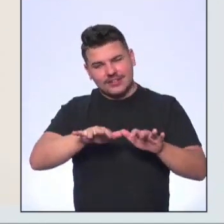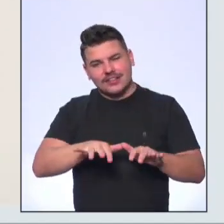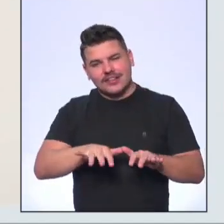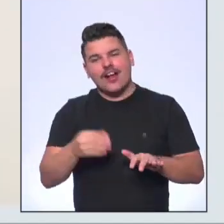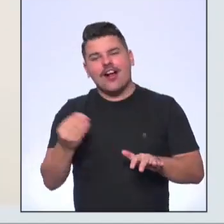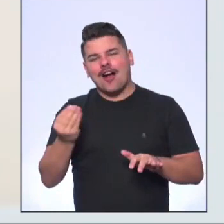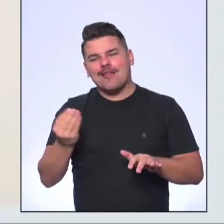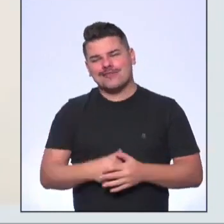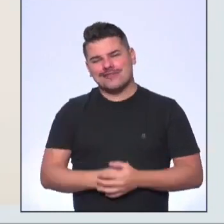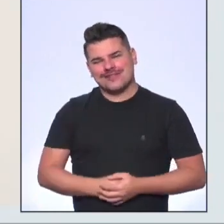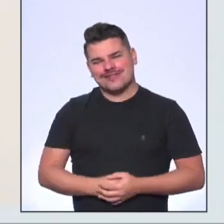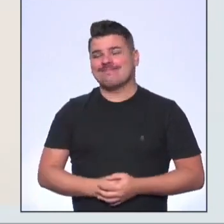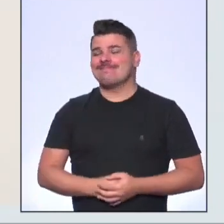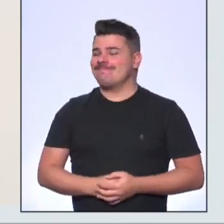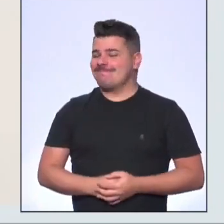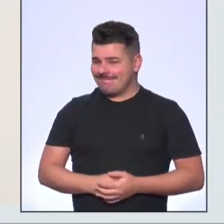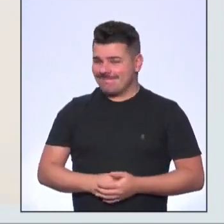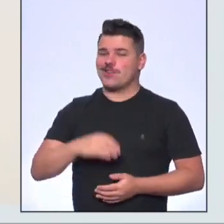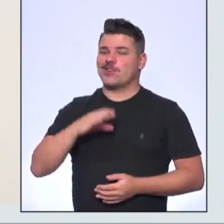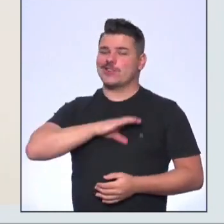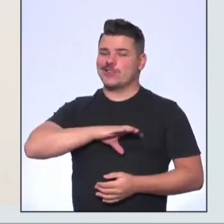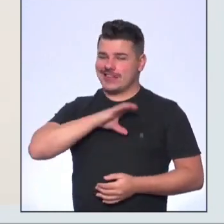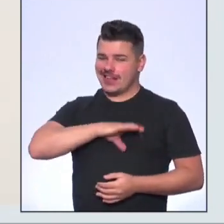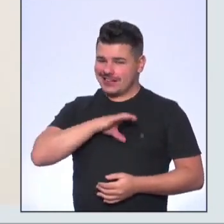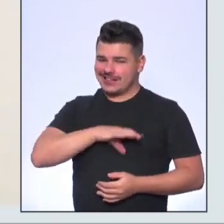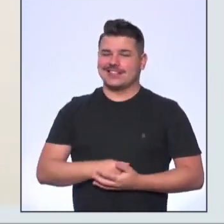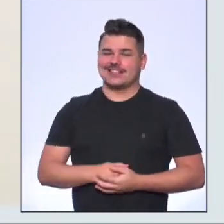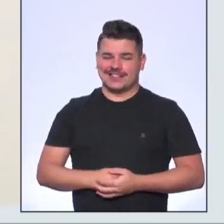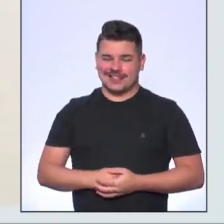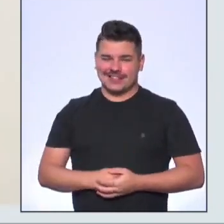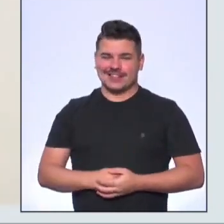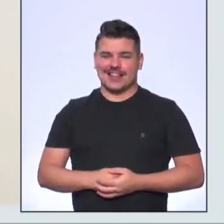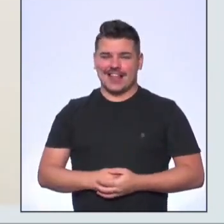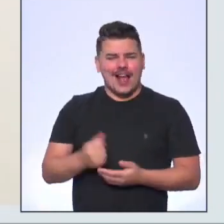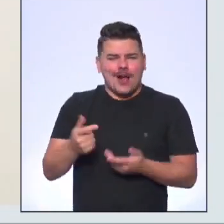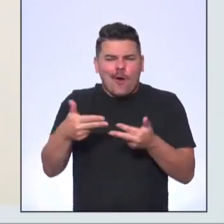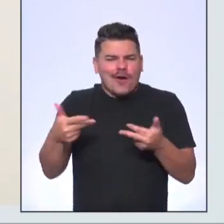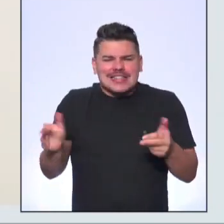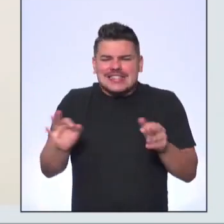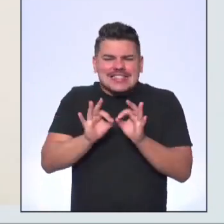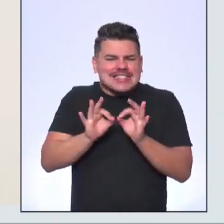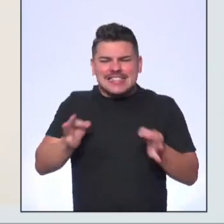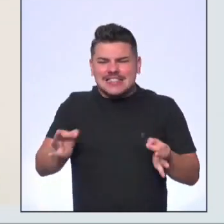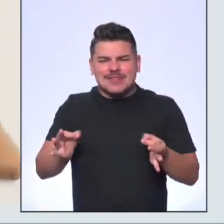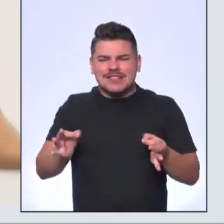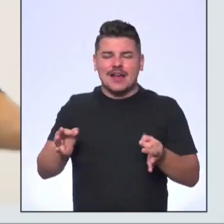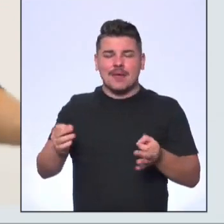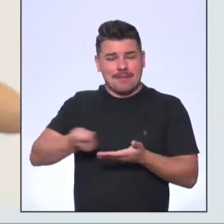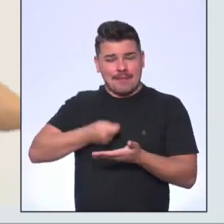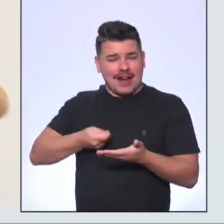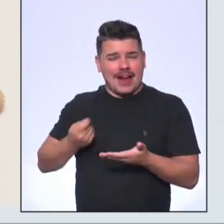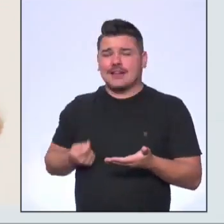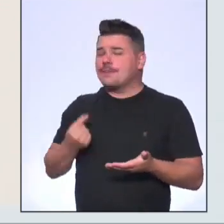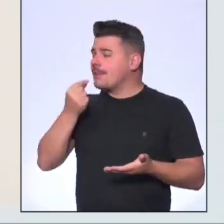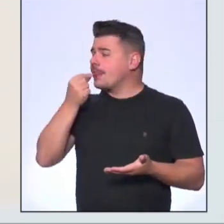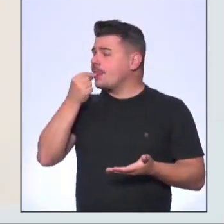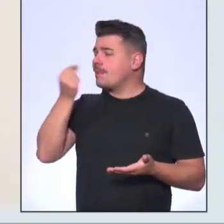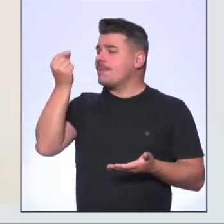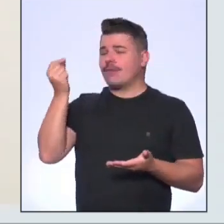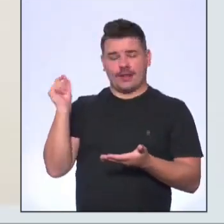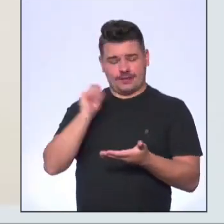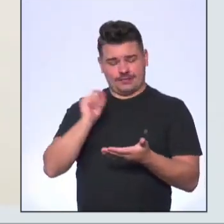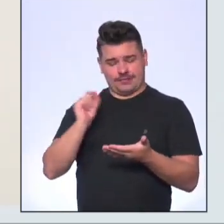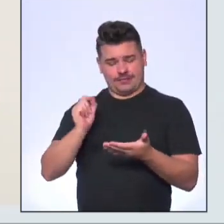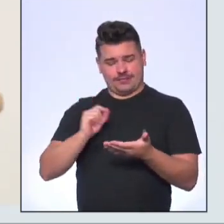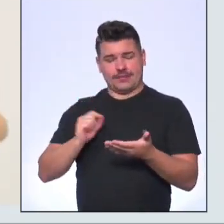precisa? Português, tá? Você, nas coisas mais básicas, você vai fazer uma carta solicitando emprego,